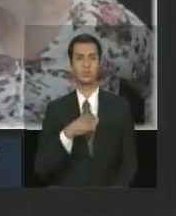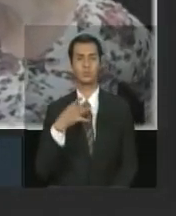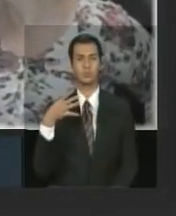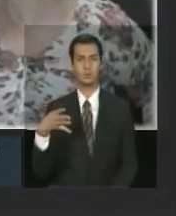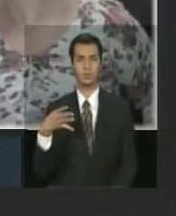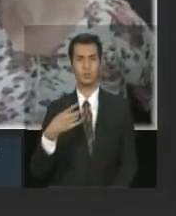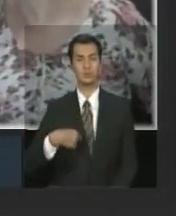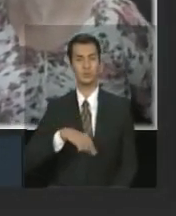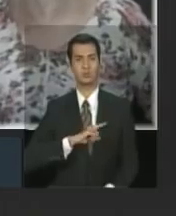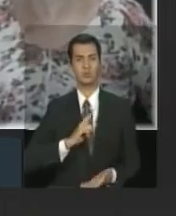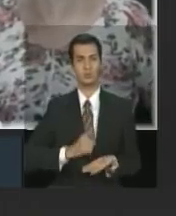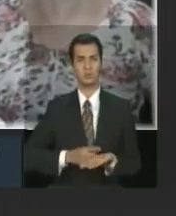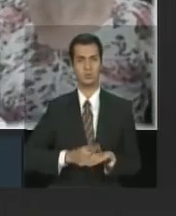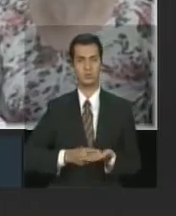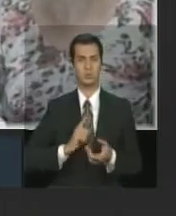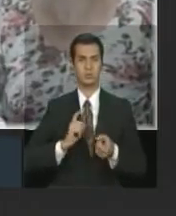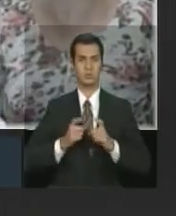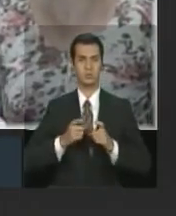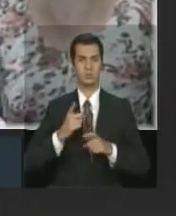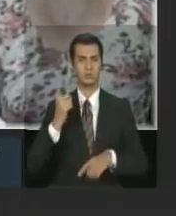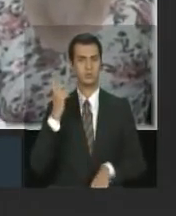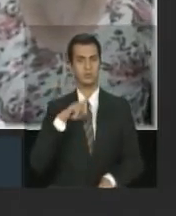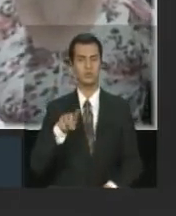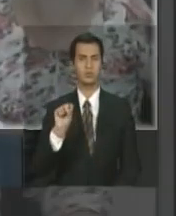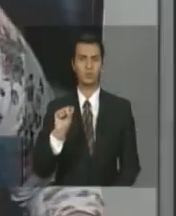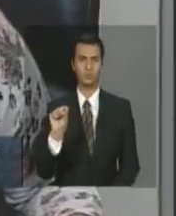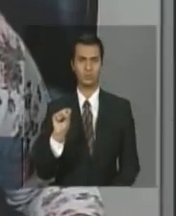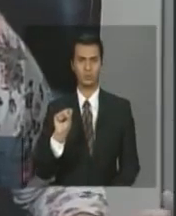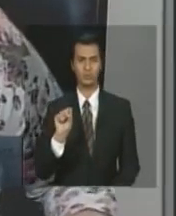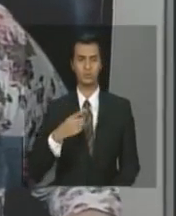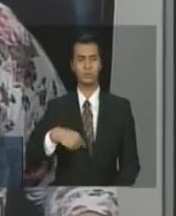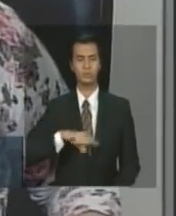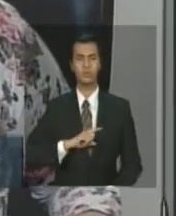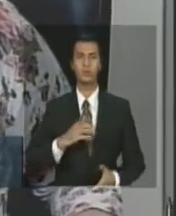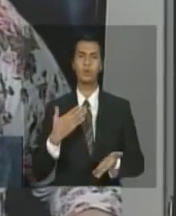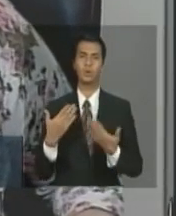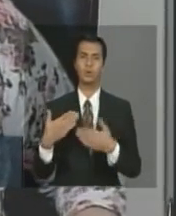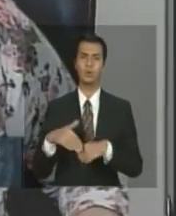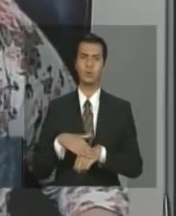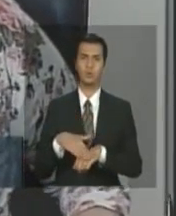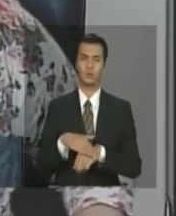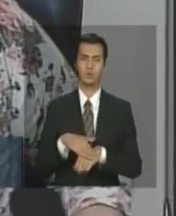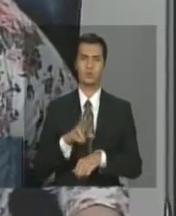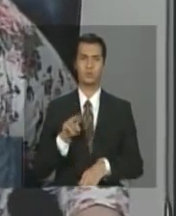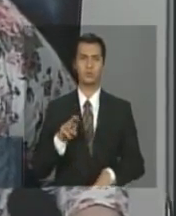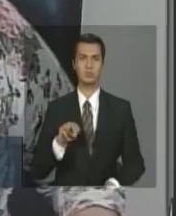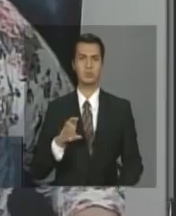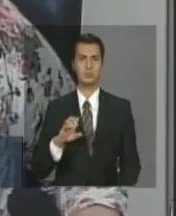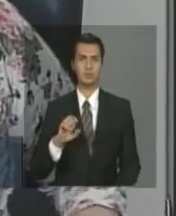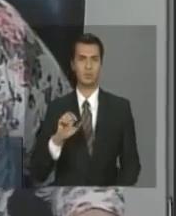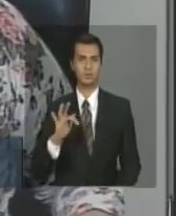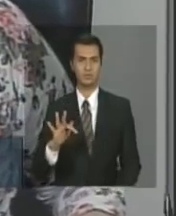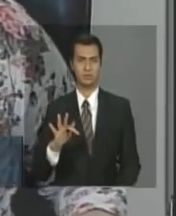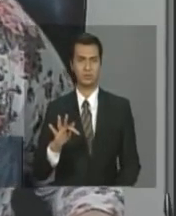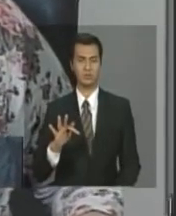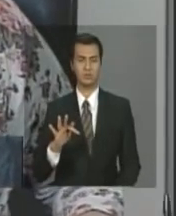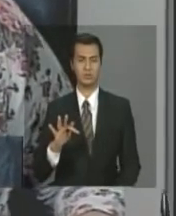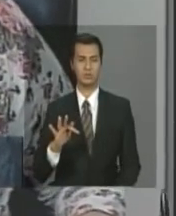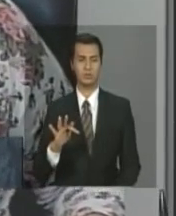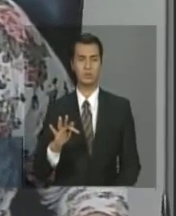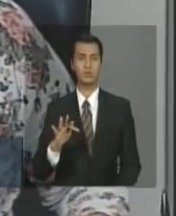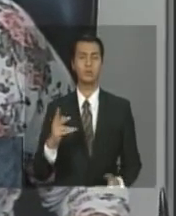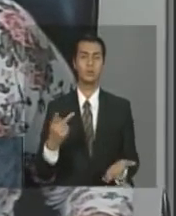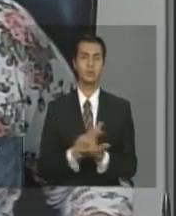reunião dia 8 agora, nós conversamos com a Unicef, para tentar entender os dados no dia do lançamento